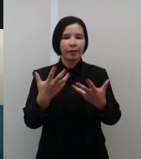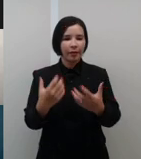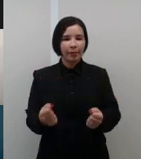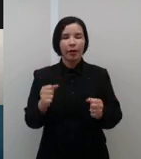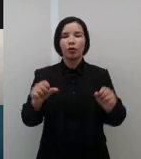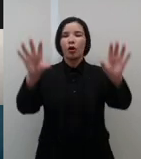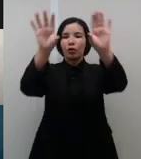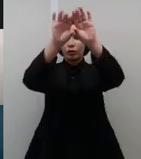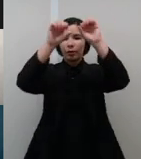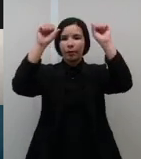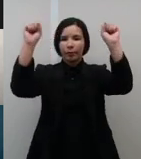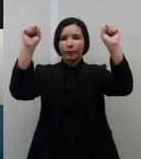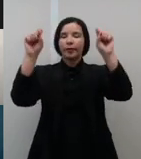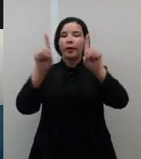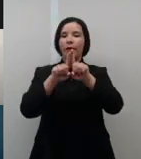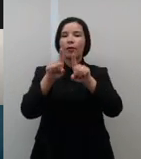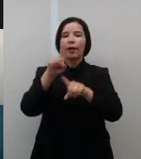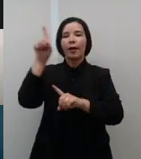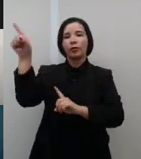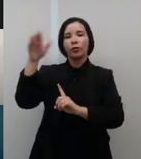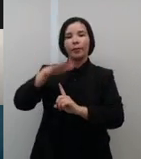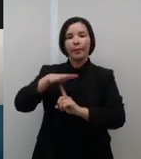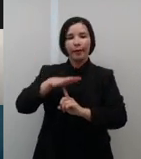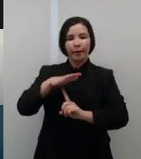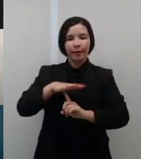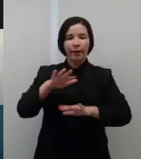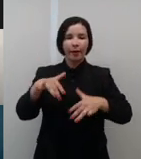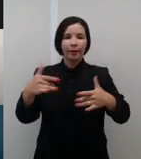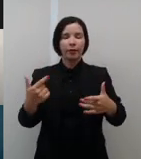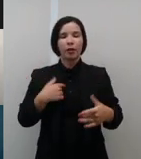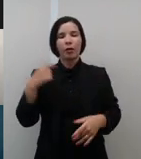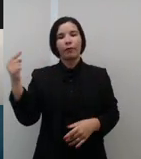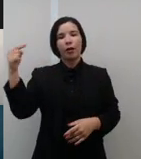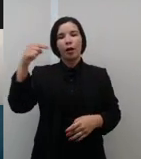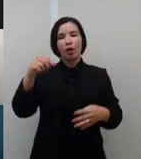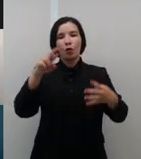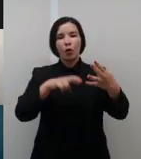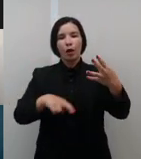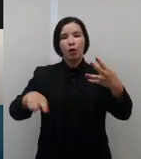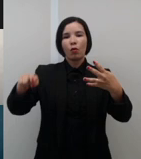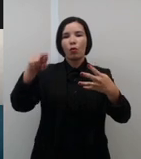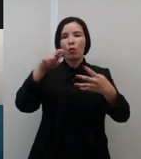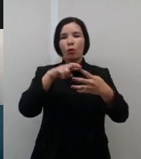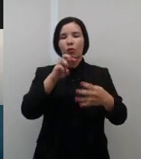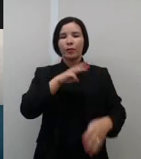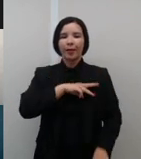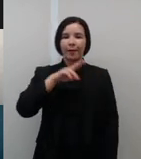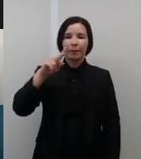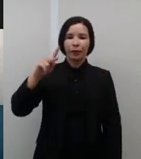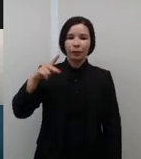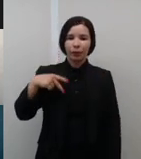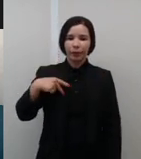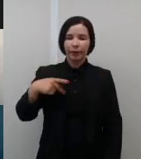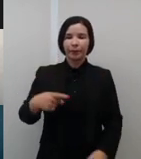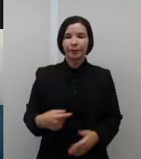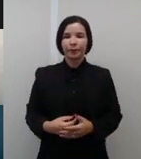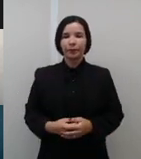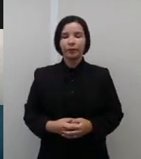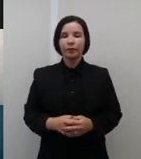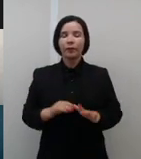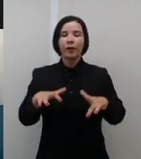Justiça Paranaense, daí sobreveio o recurso do órgão ministerial autor. Entretanto,